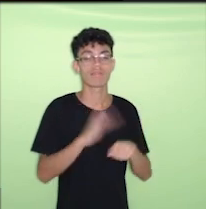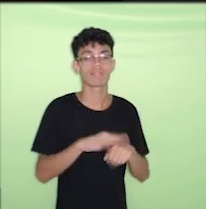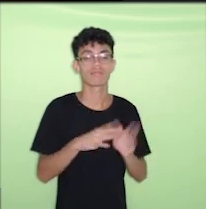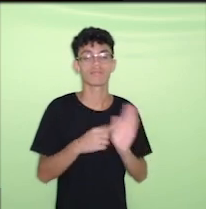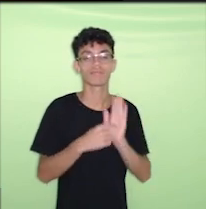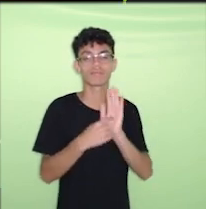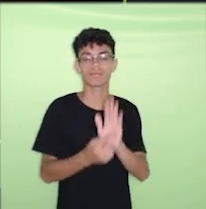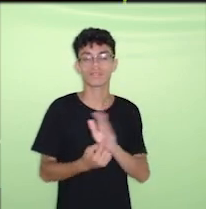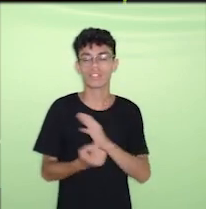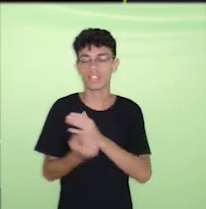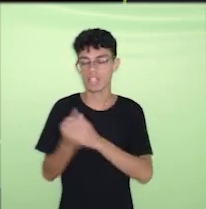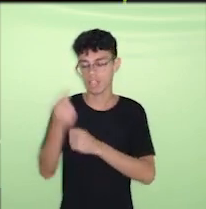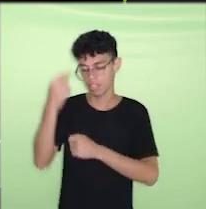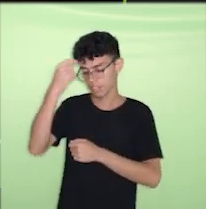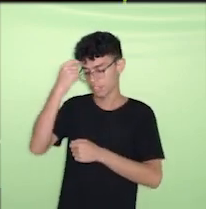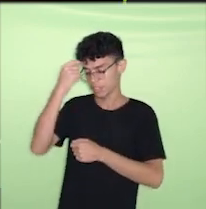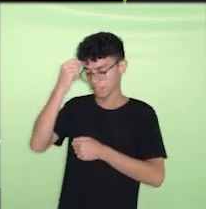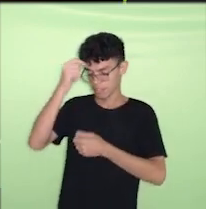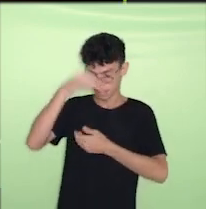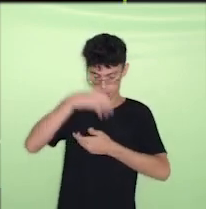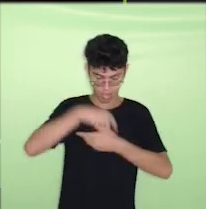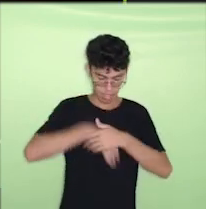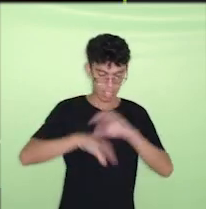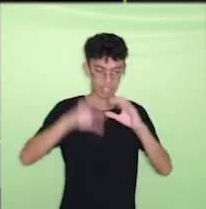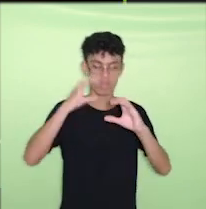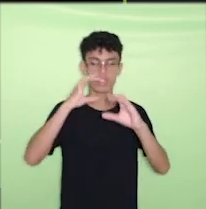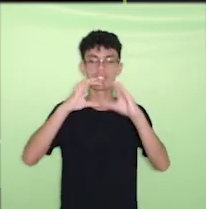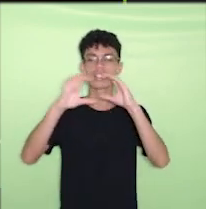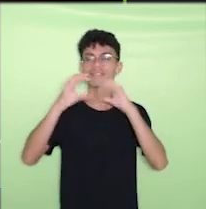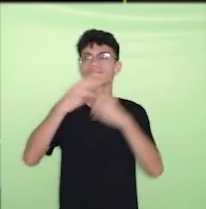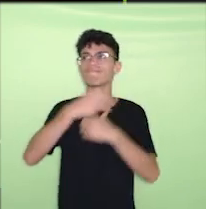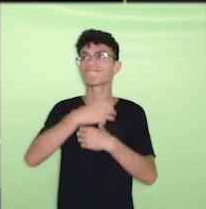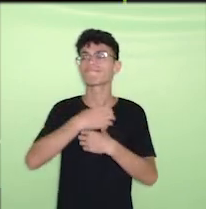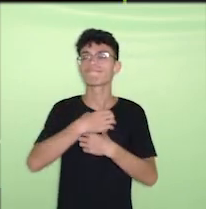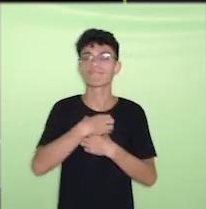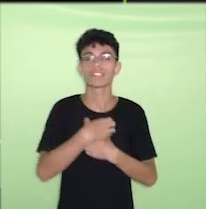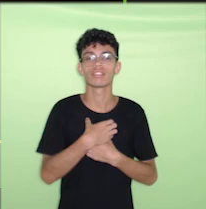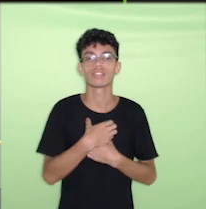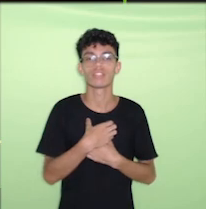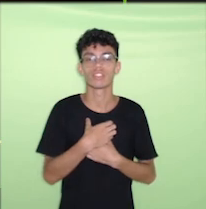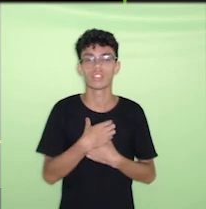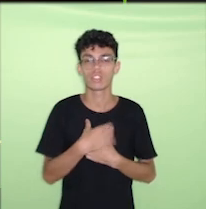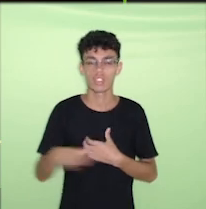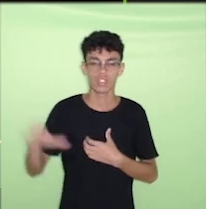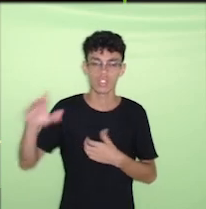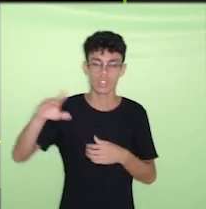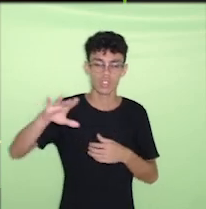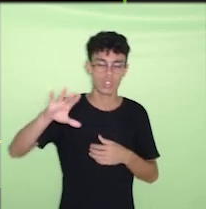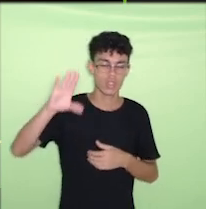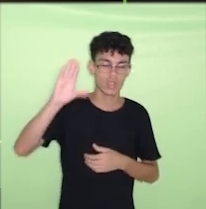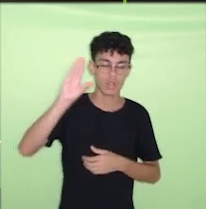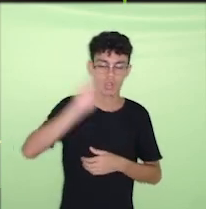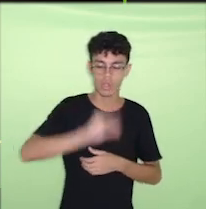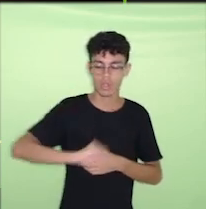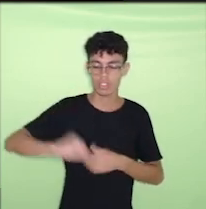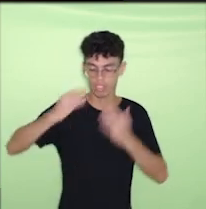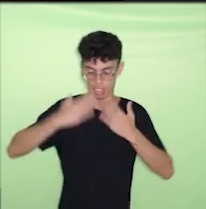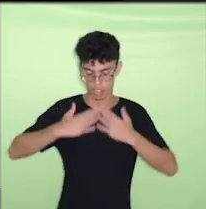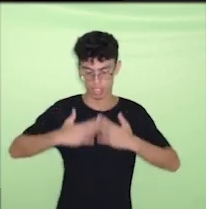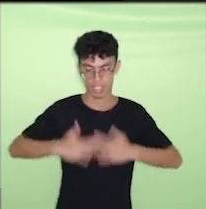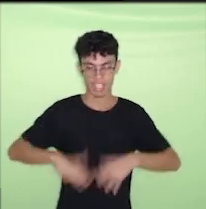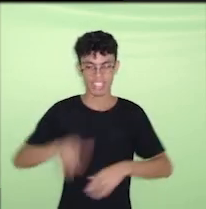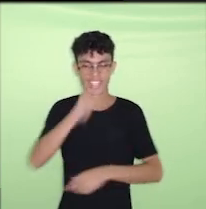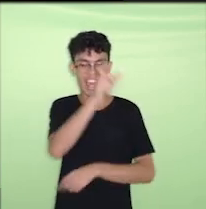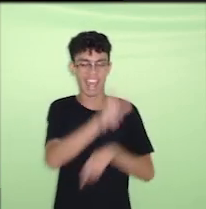mais fundo de mim me diz apenas: canta, porque a tua volta é noite, o ser descansa. Ela